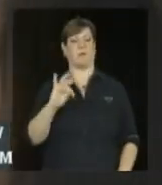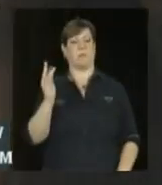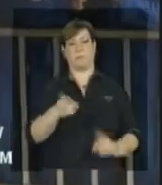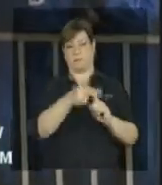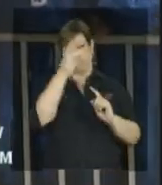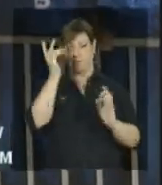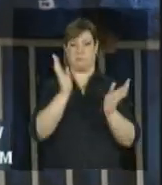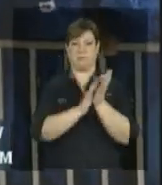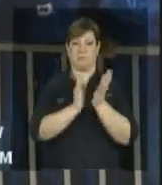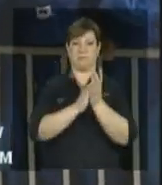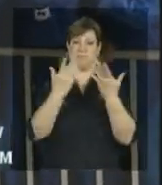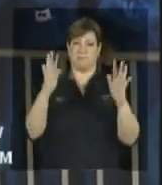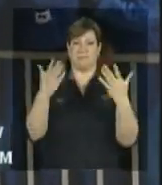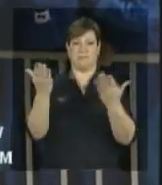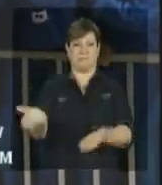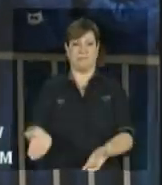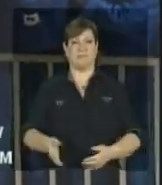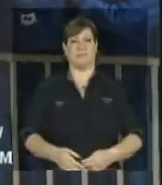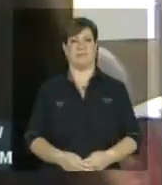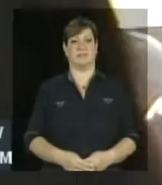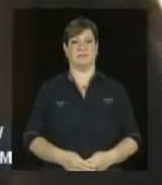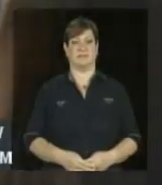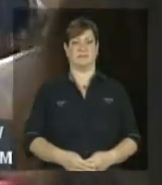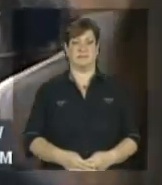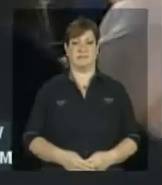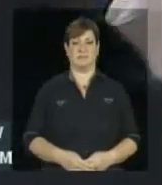pelos funcionários.